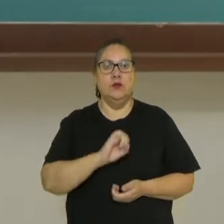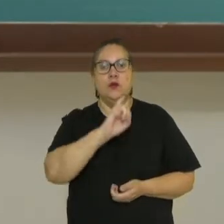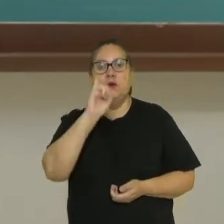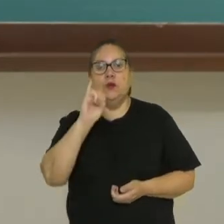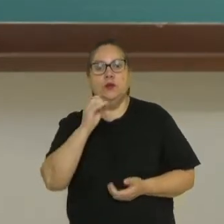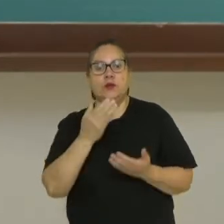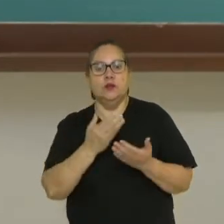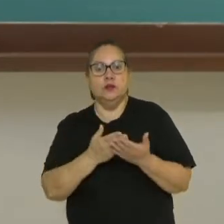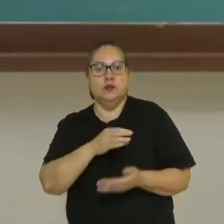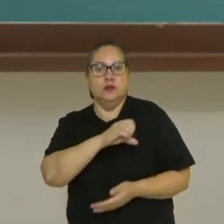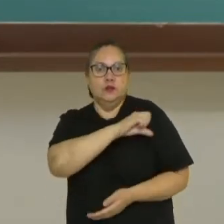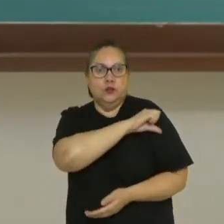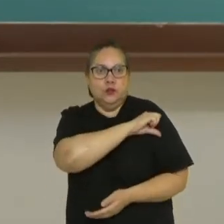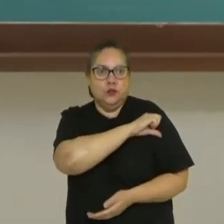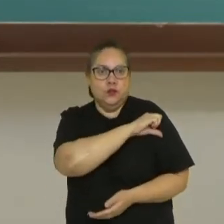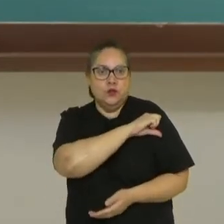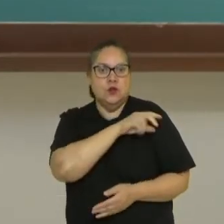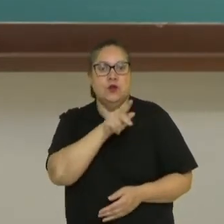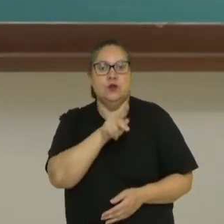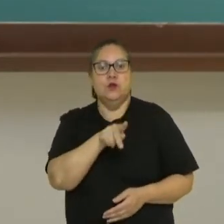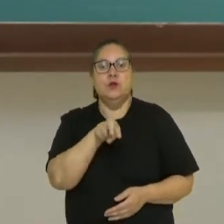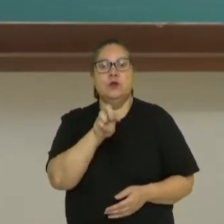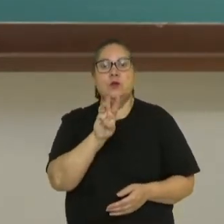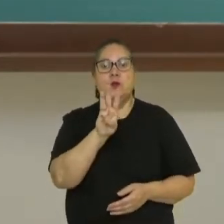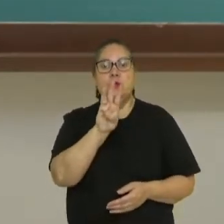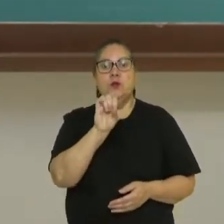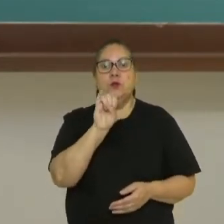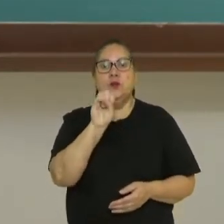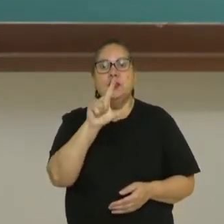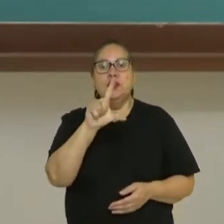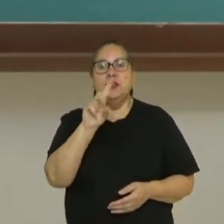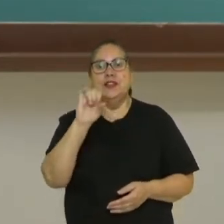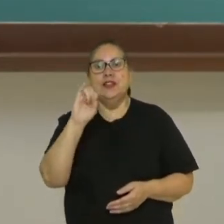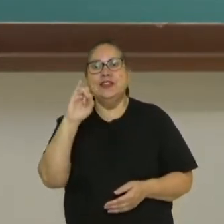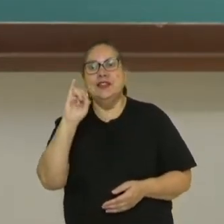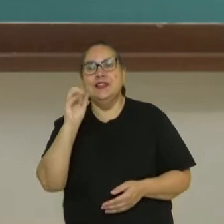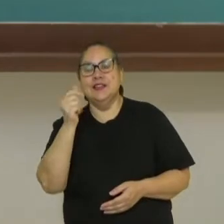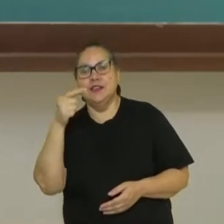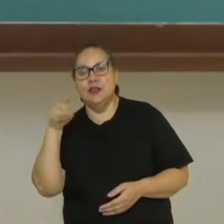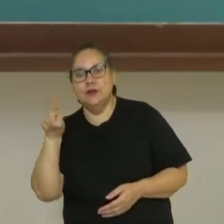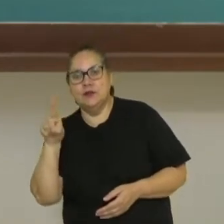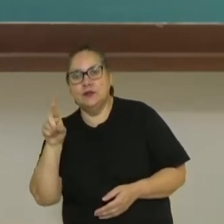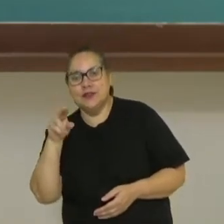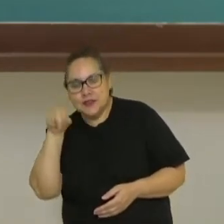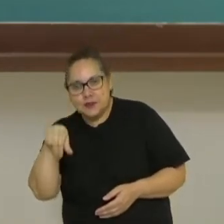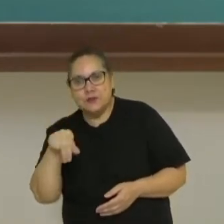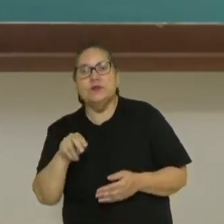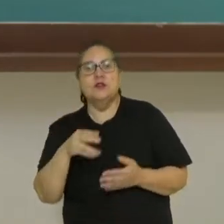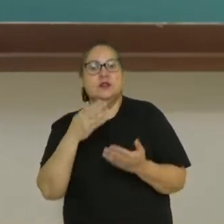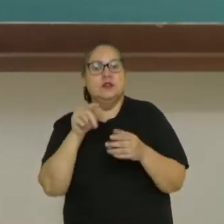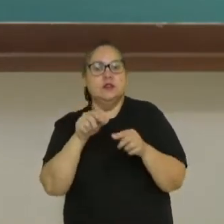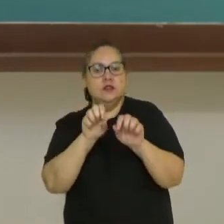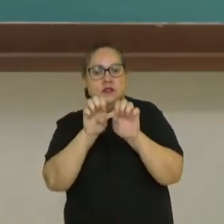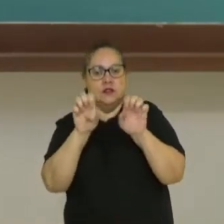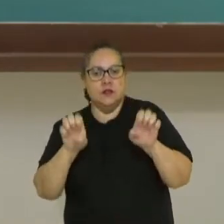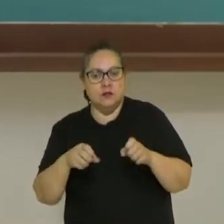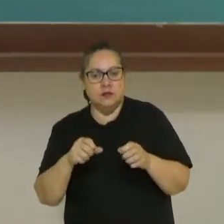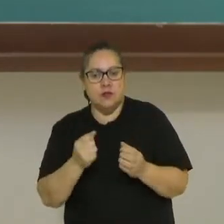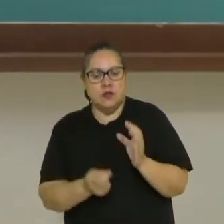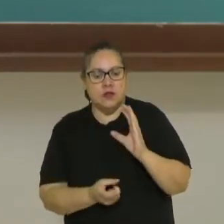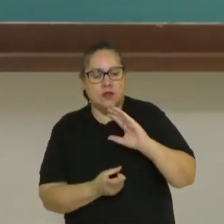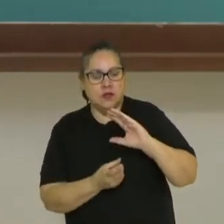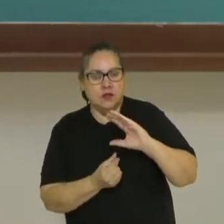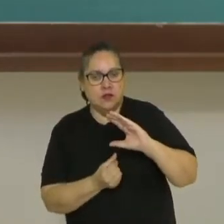Olá, estudantes do nono ano, eu sou o professor William e nessa aula nós vamos falar sobre o sistema capitalista.